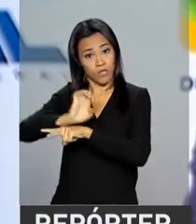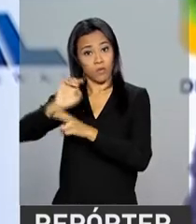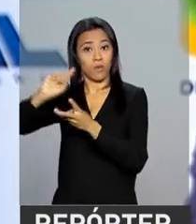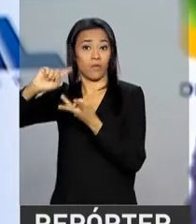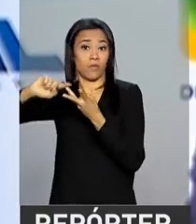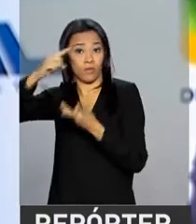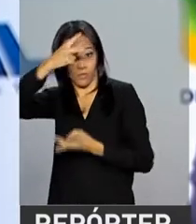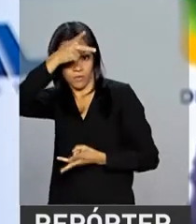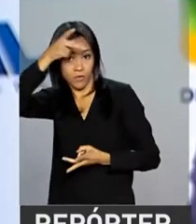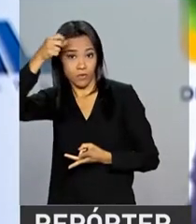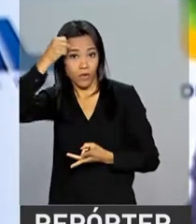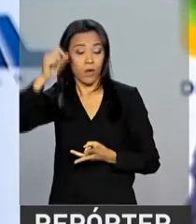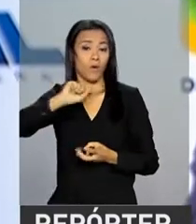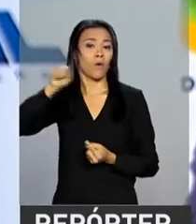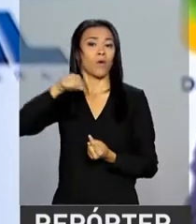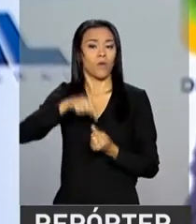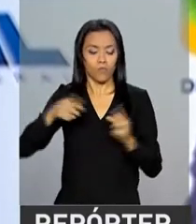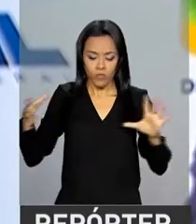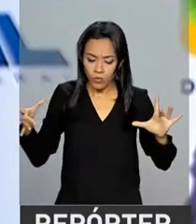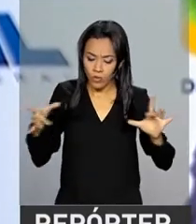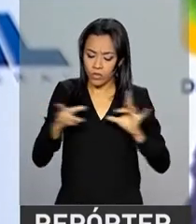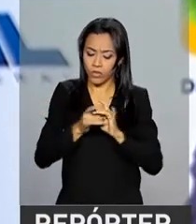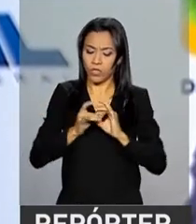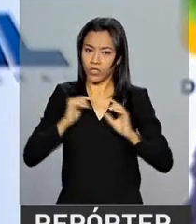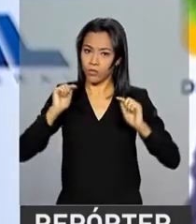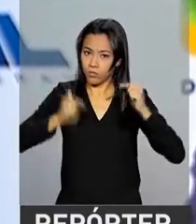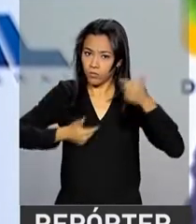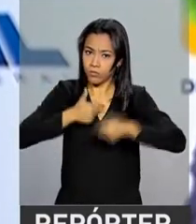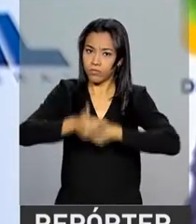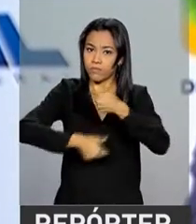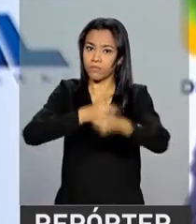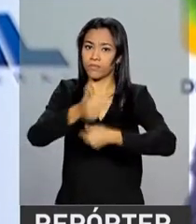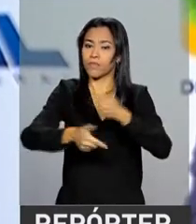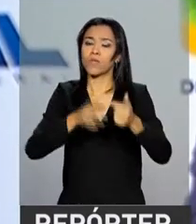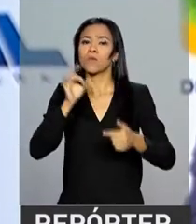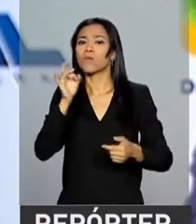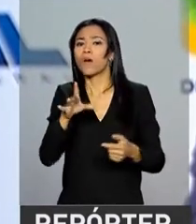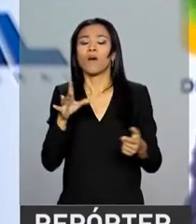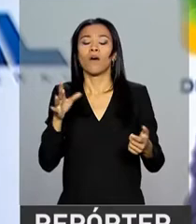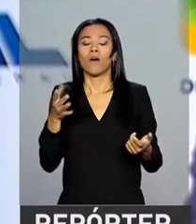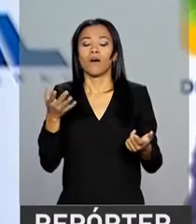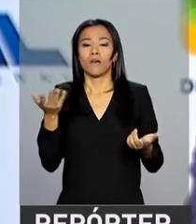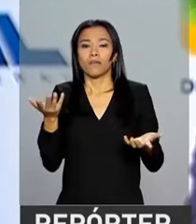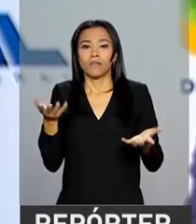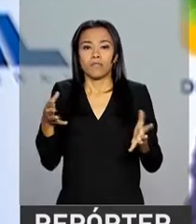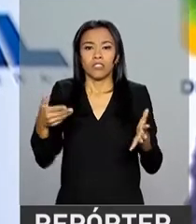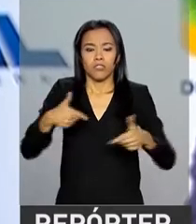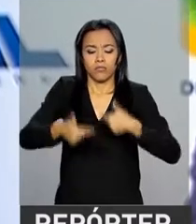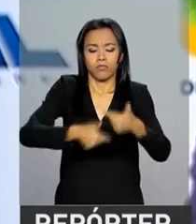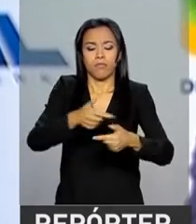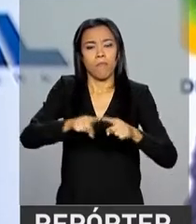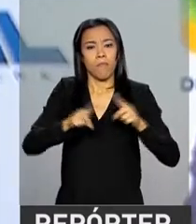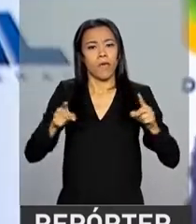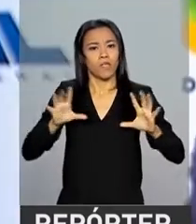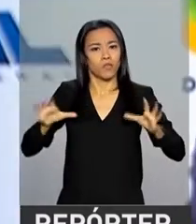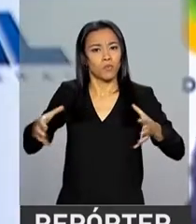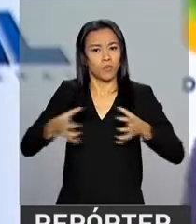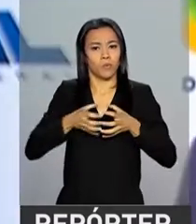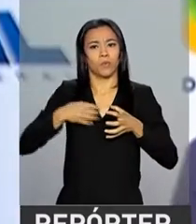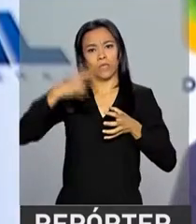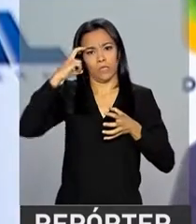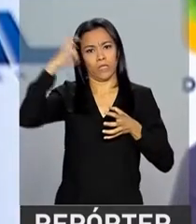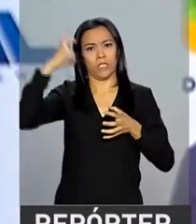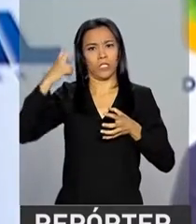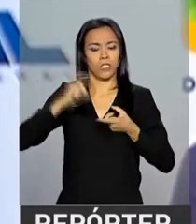municipal, buscando uma integração não só operacional, mas sobretudo uma integração de inteligência, para que